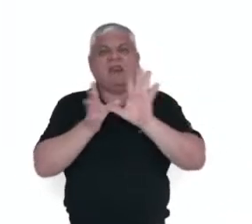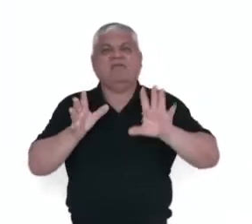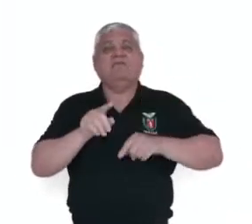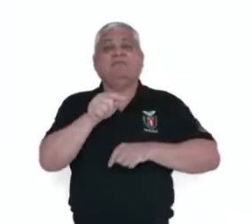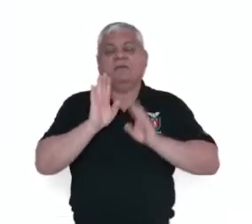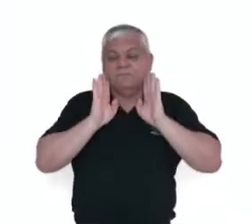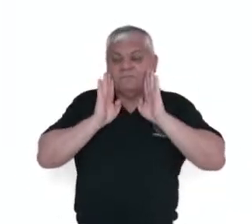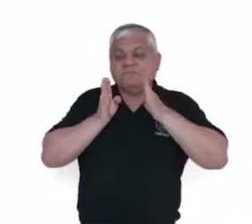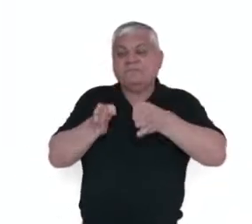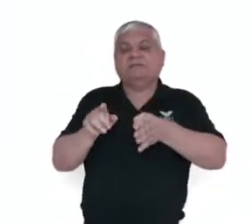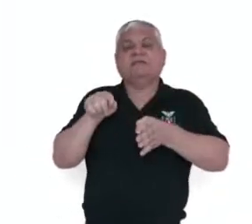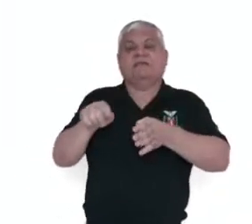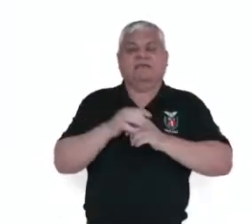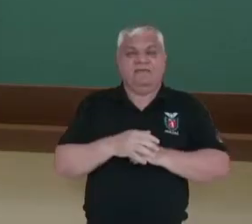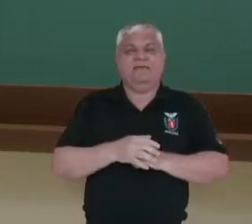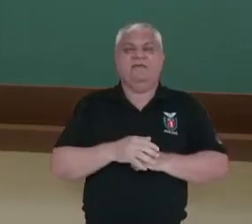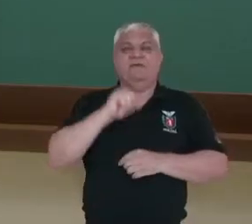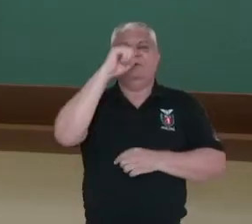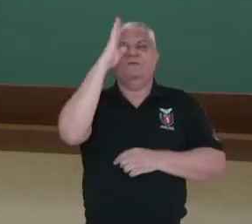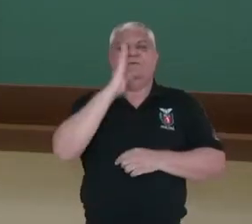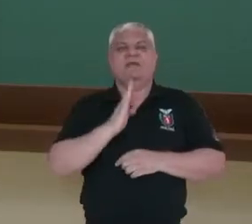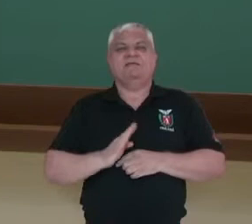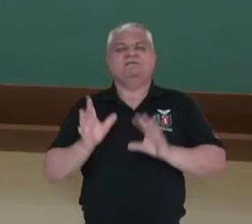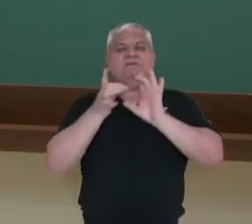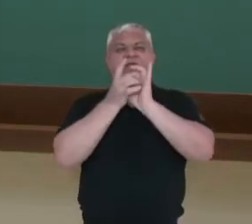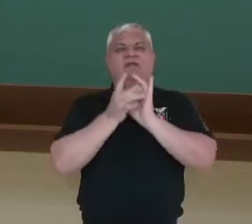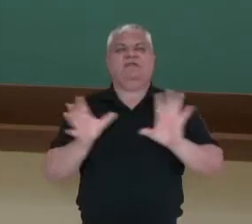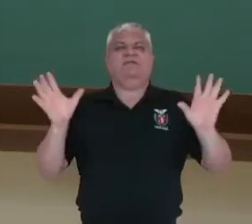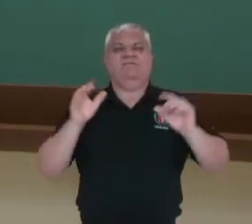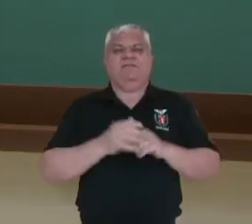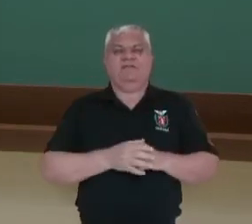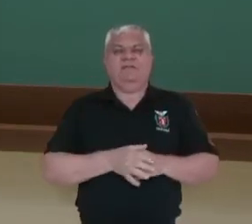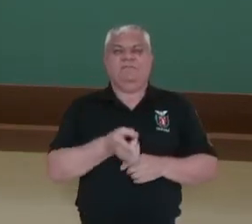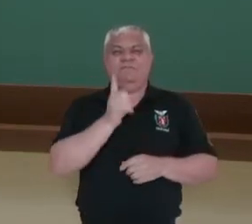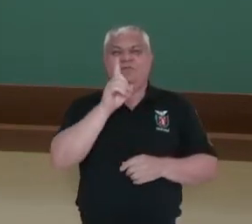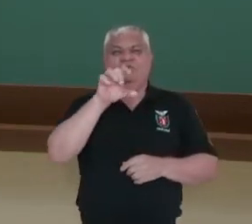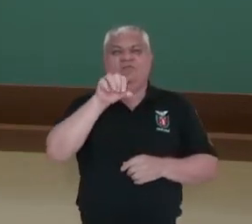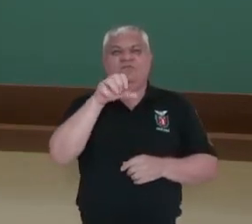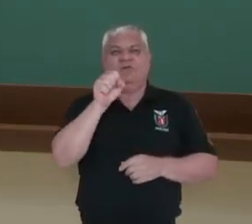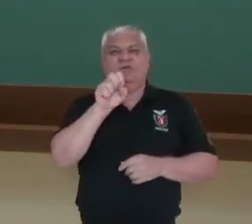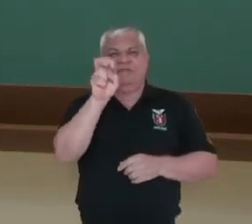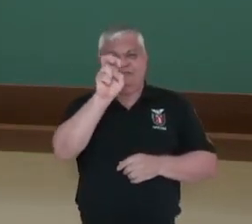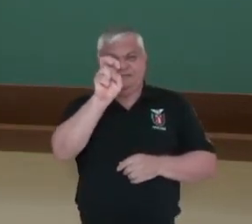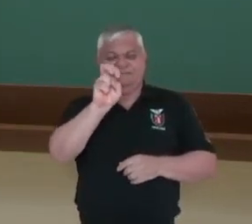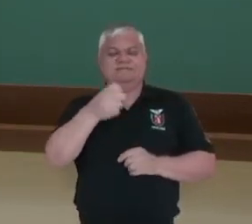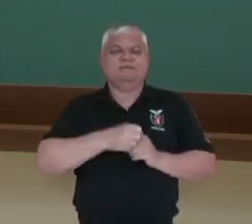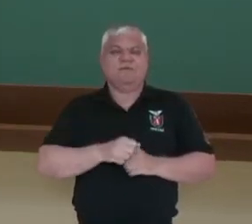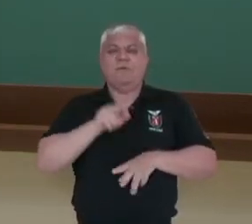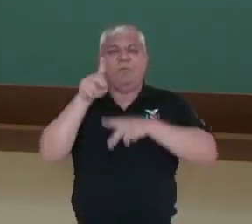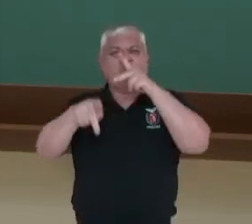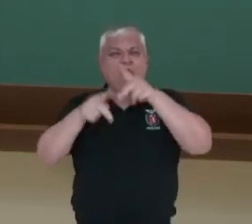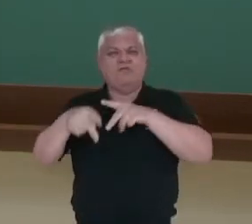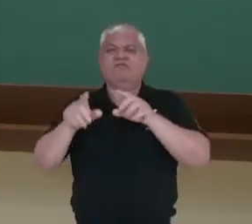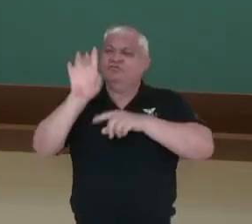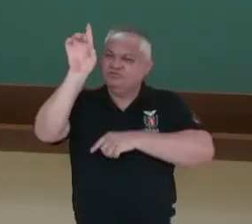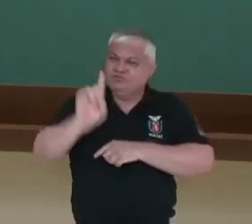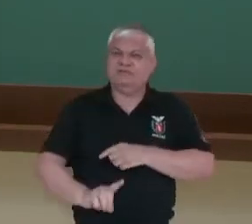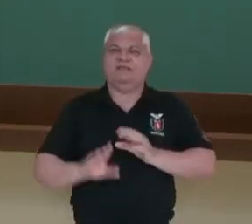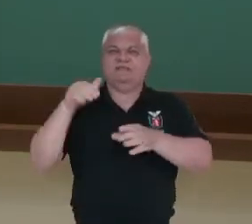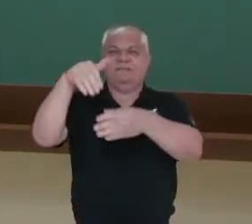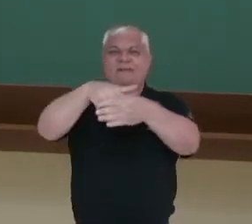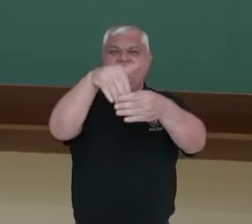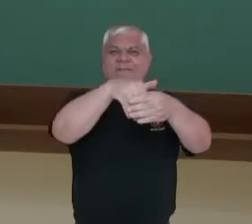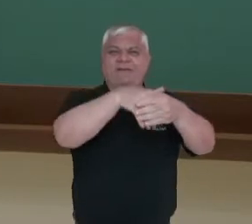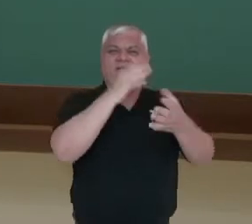né, quando o Brasil se redemocratiza ali em 85, com as eleições diretas, né, de 85 e 86, né, e já